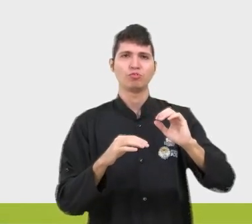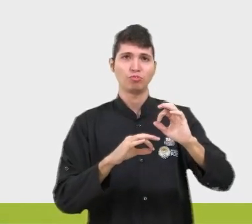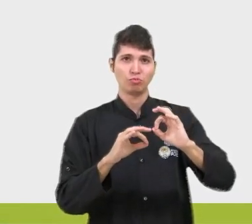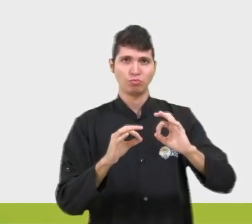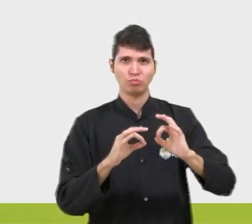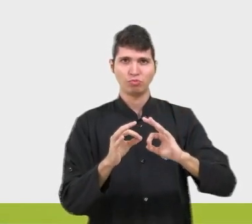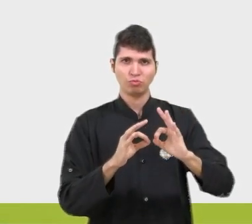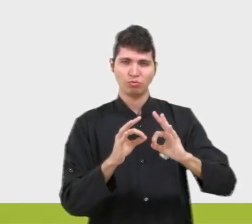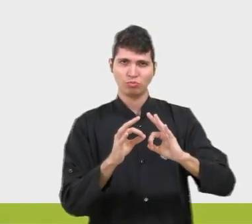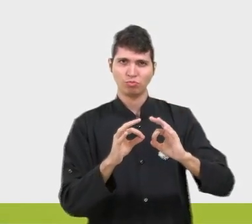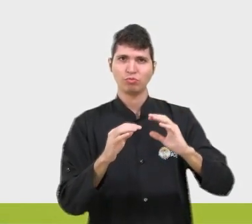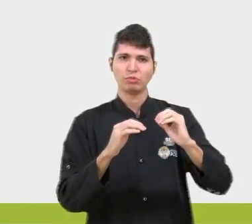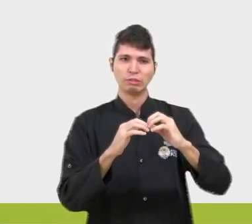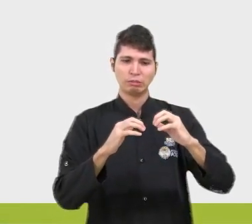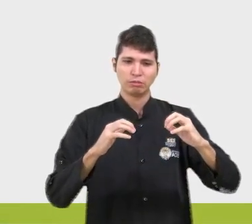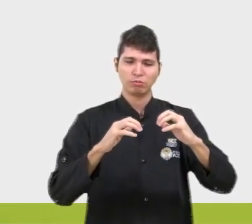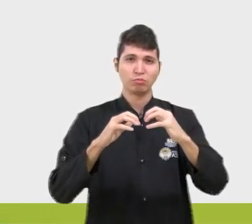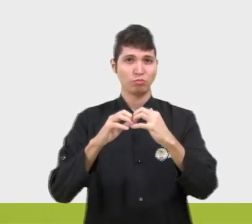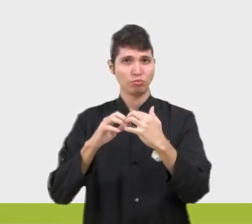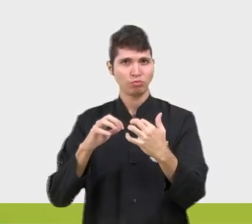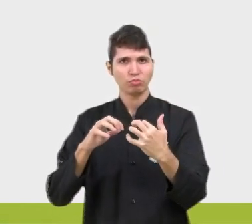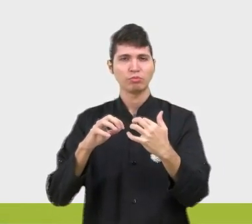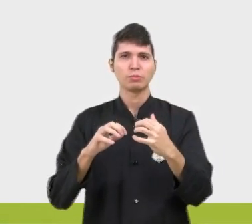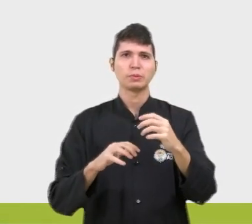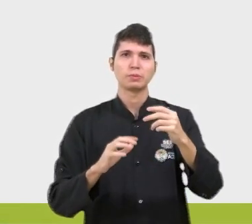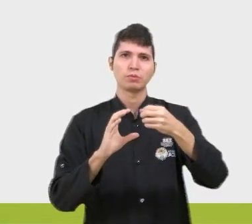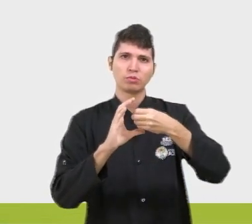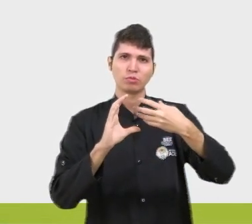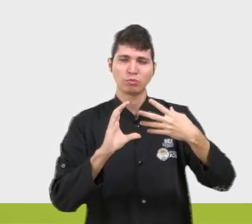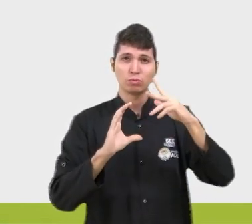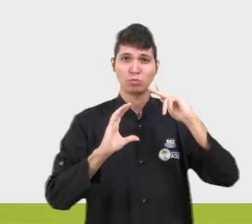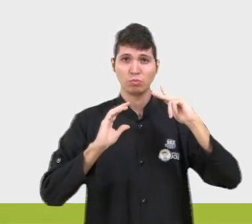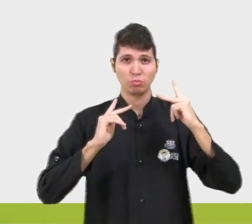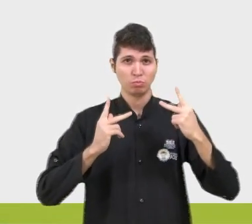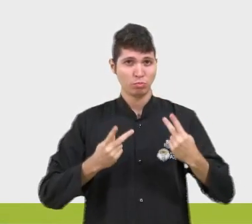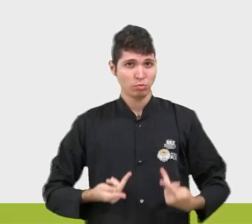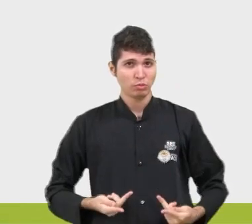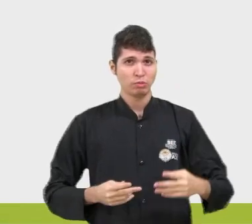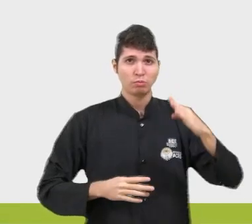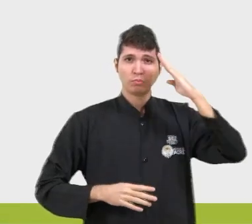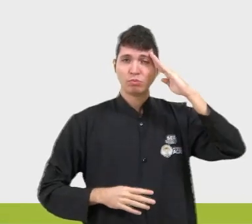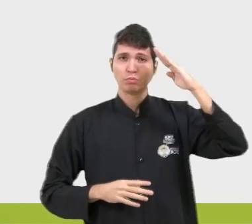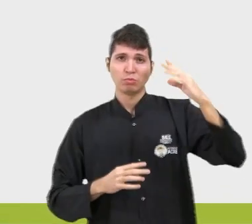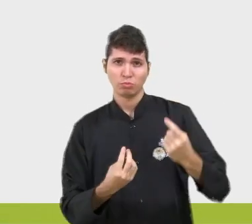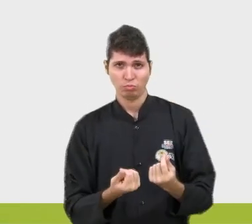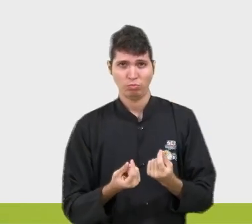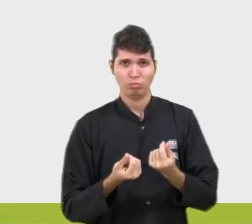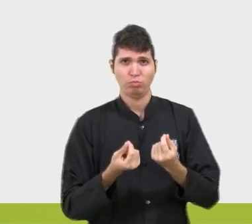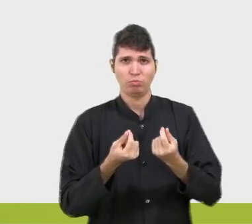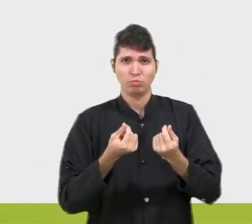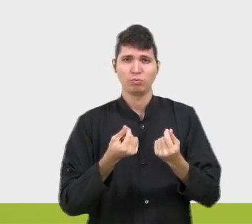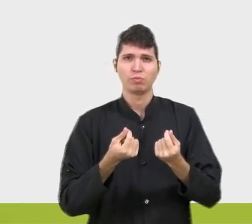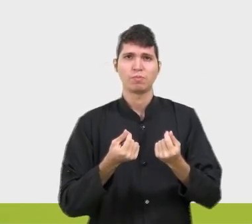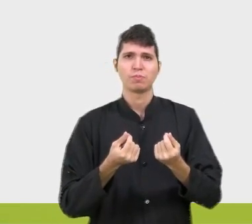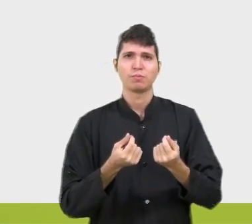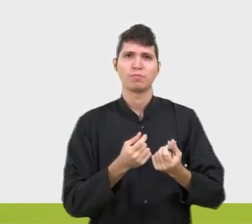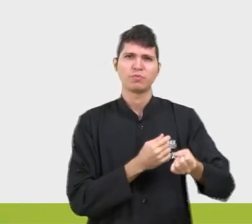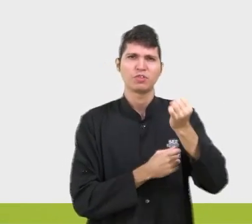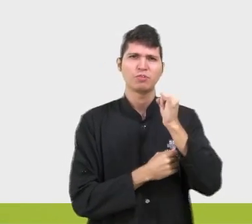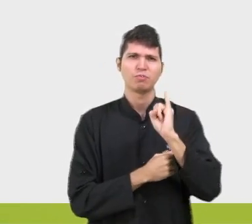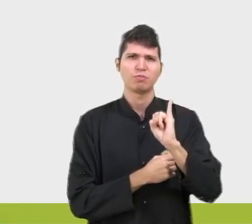regiões, considerando características humanas, naturais e principalmente econômicas. Então, se você